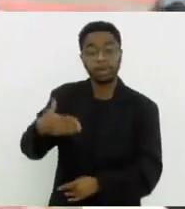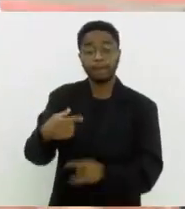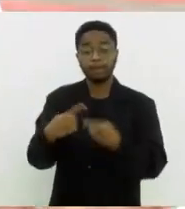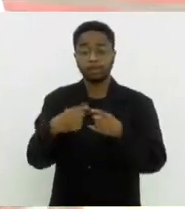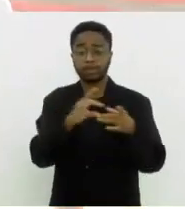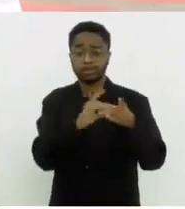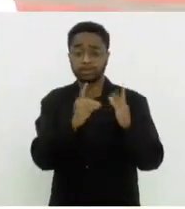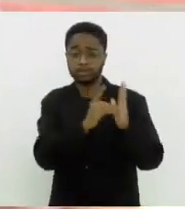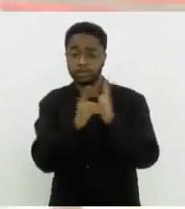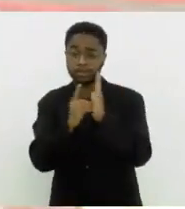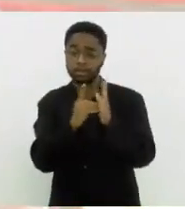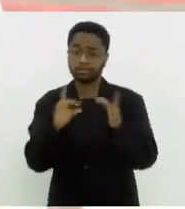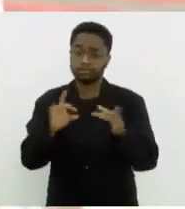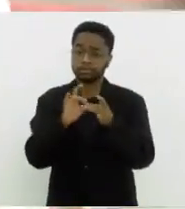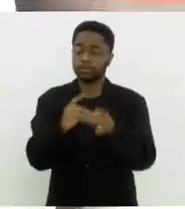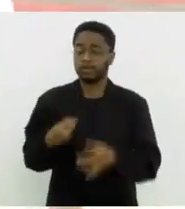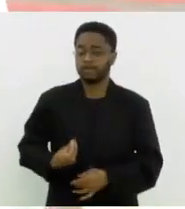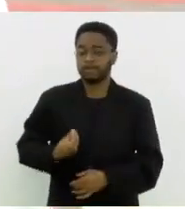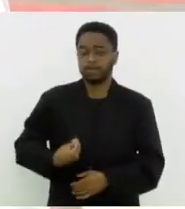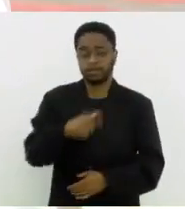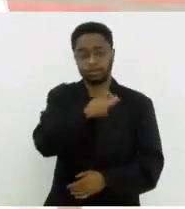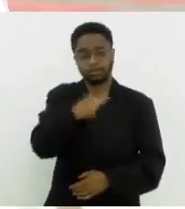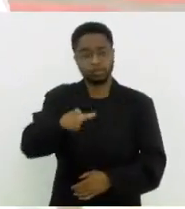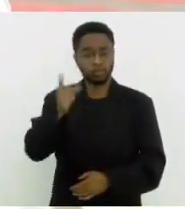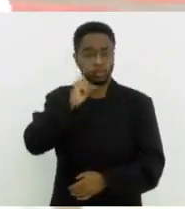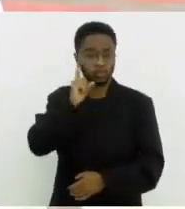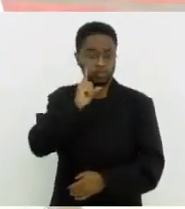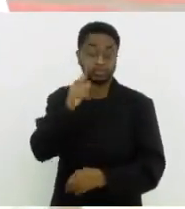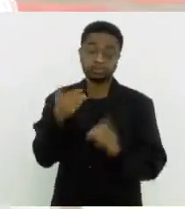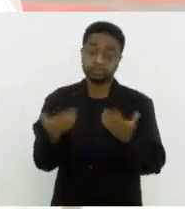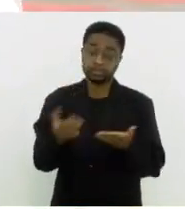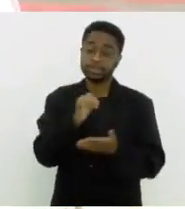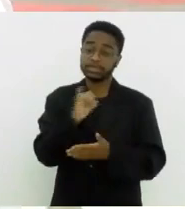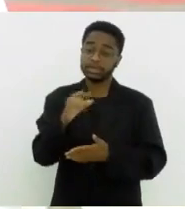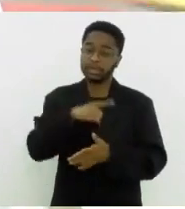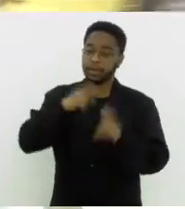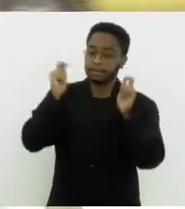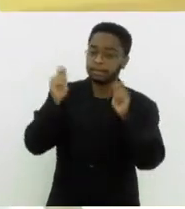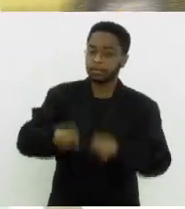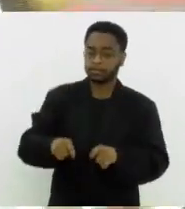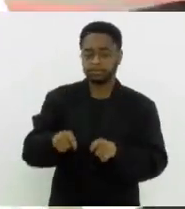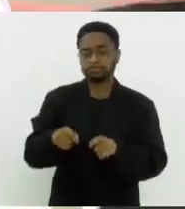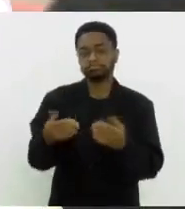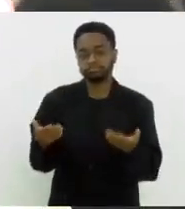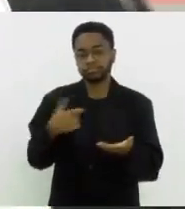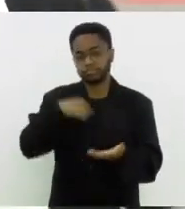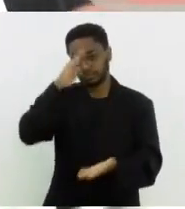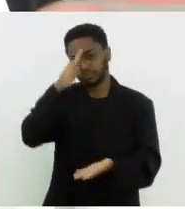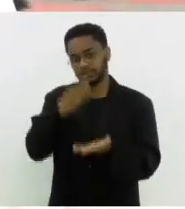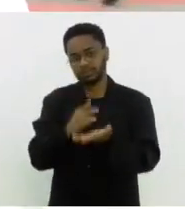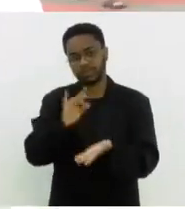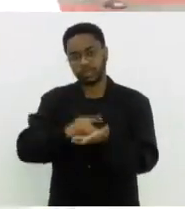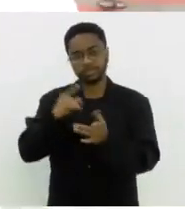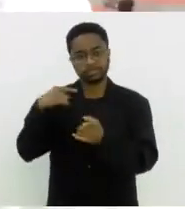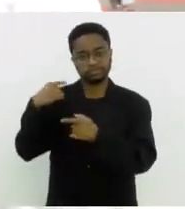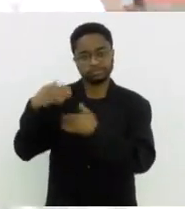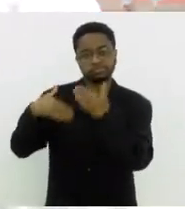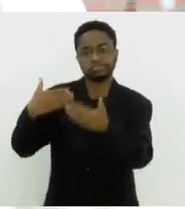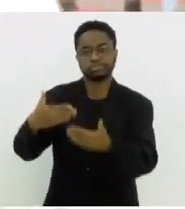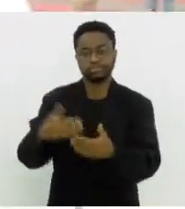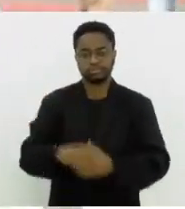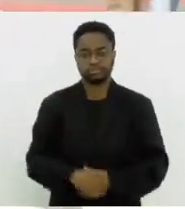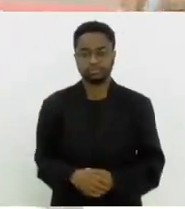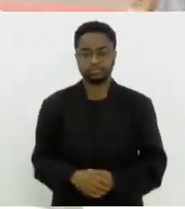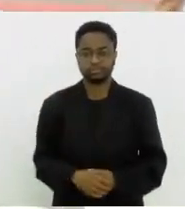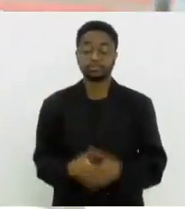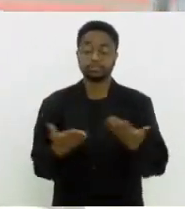de todo mundo diariamente, né? E quando você tem essa possibilidade, eu acho que é um avanço muito grande. E esse é